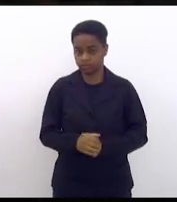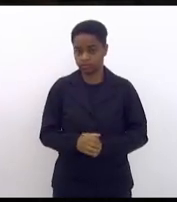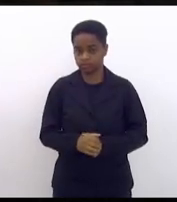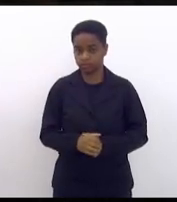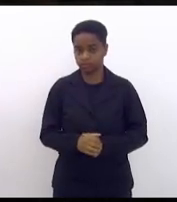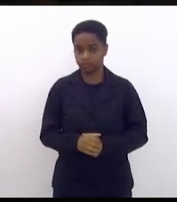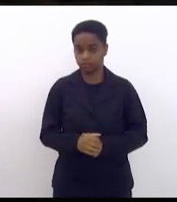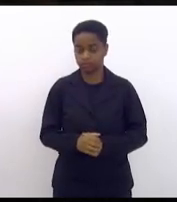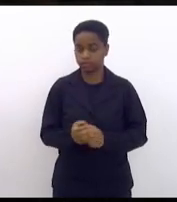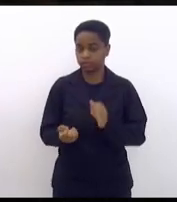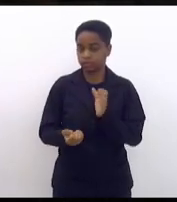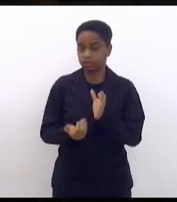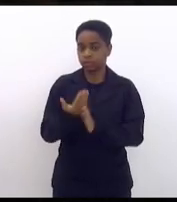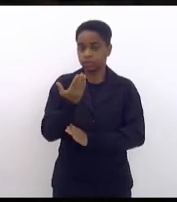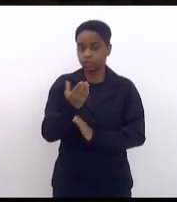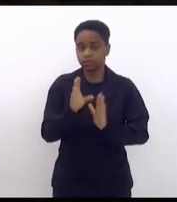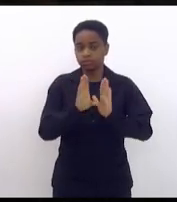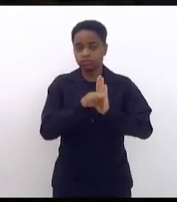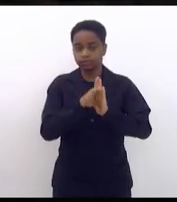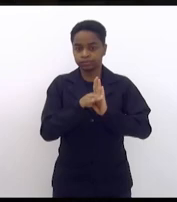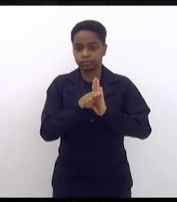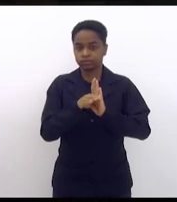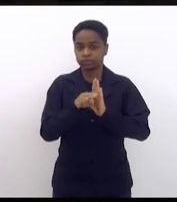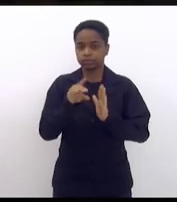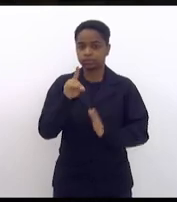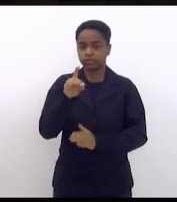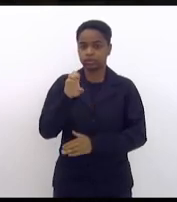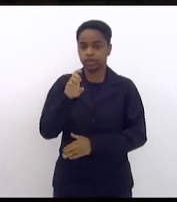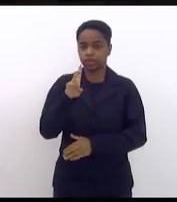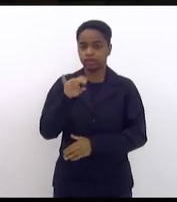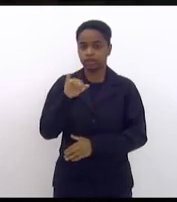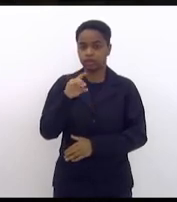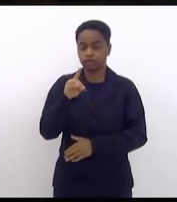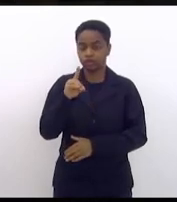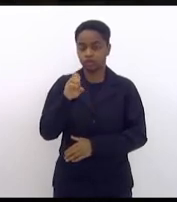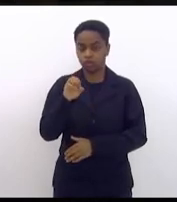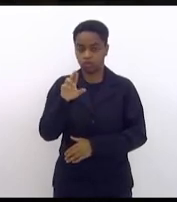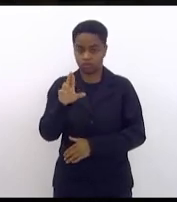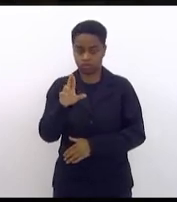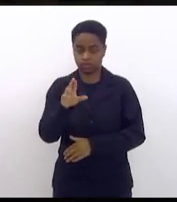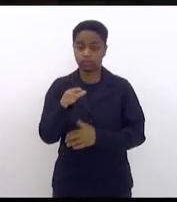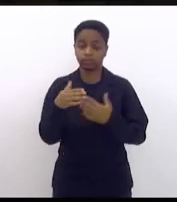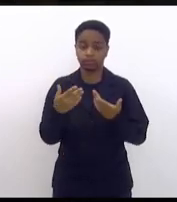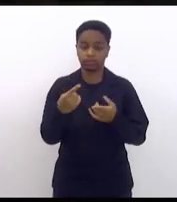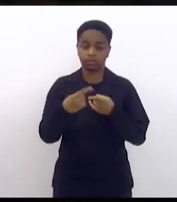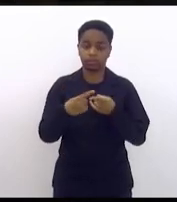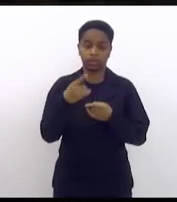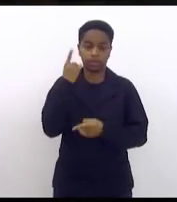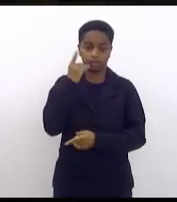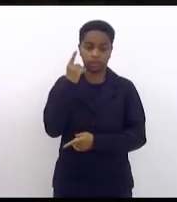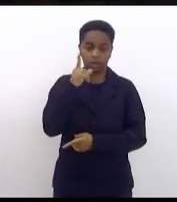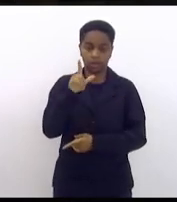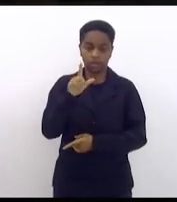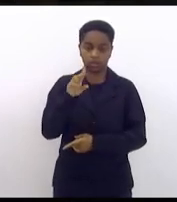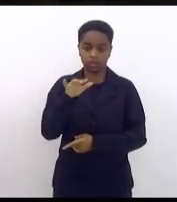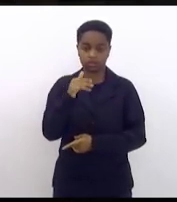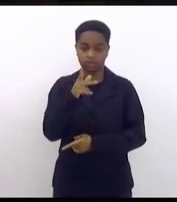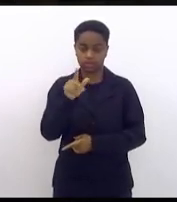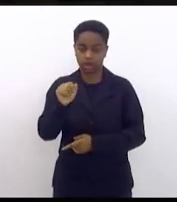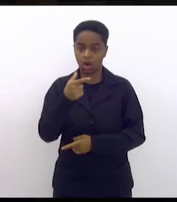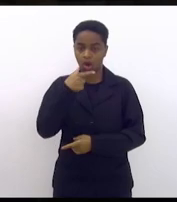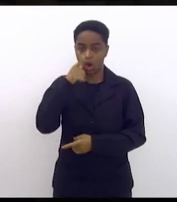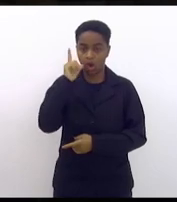criar o conceito de devedor quanto mais. Deputada Lucinha, ontem, fez uma crítica